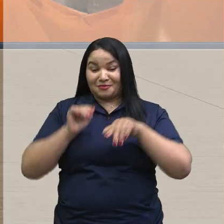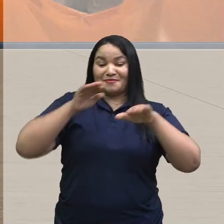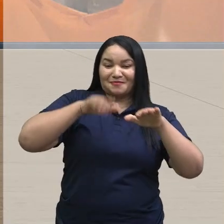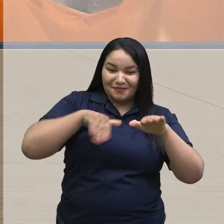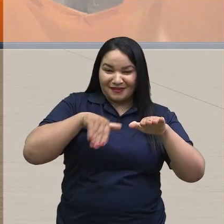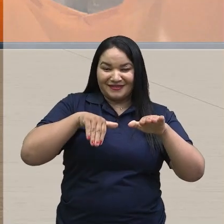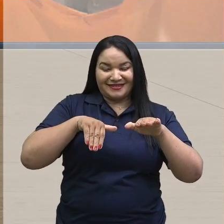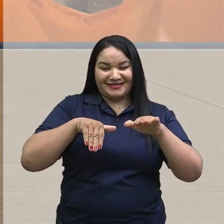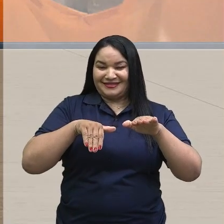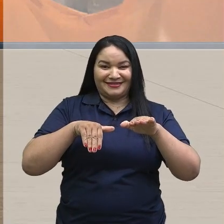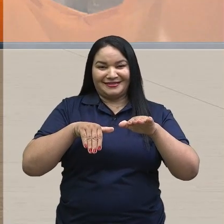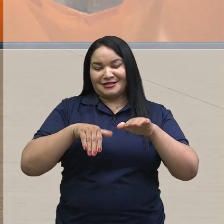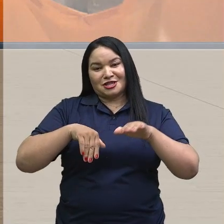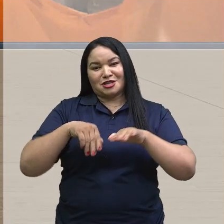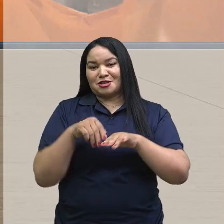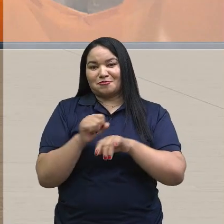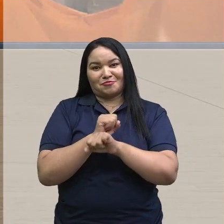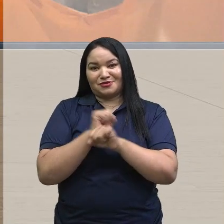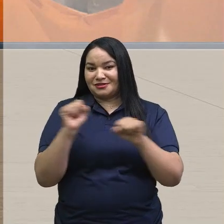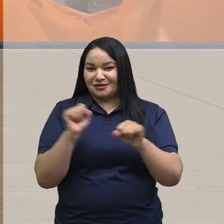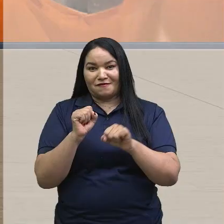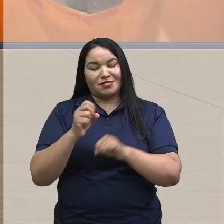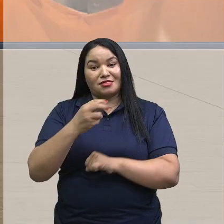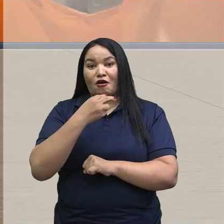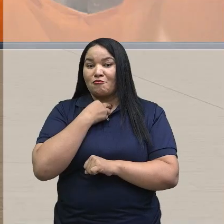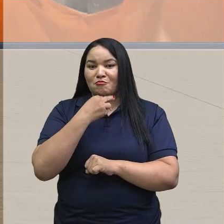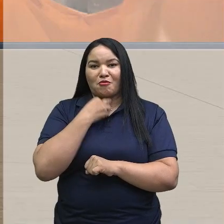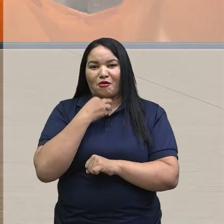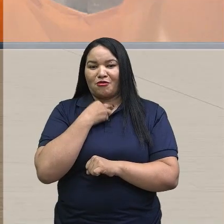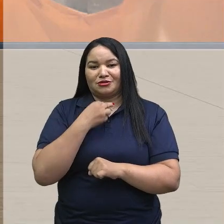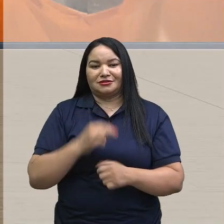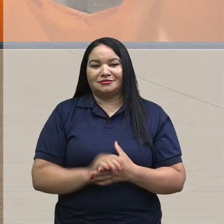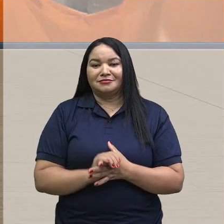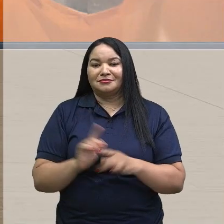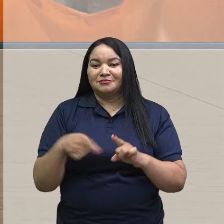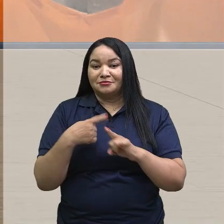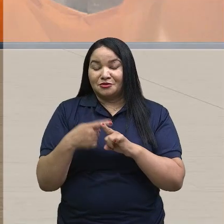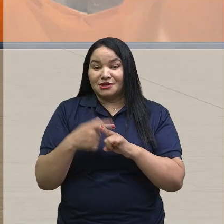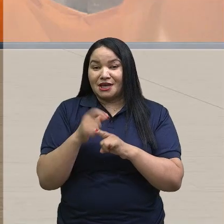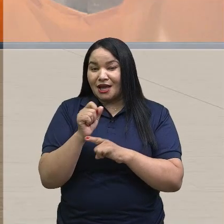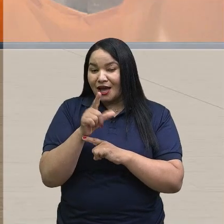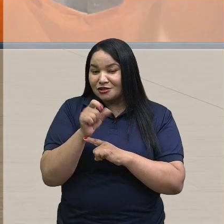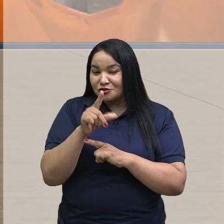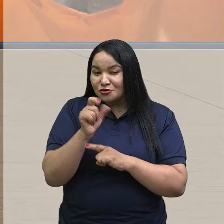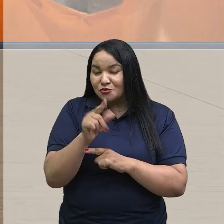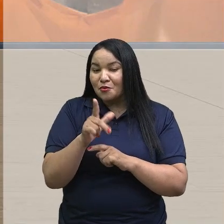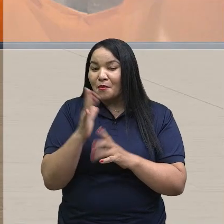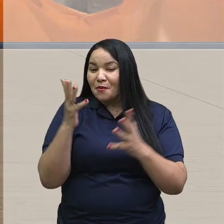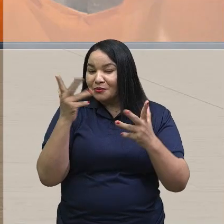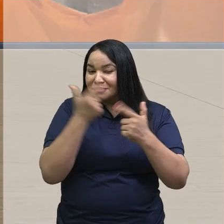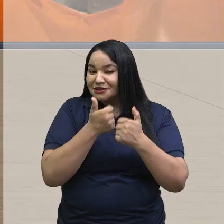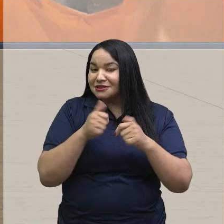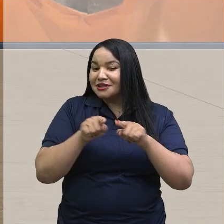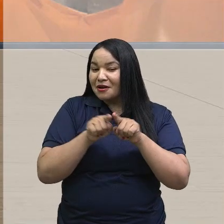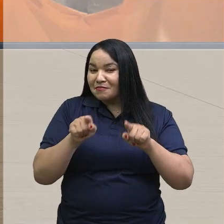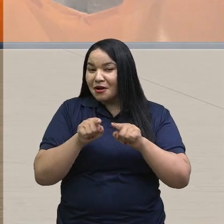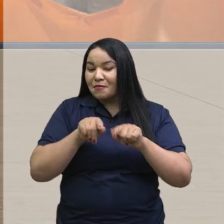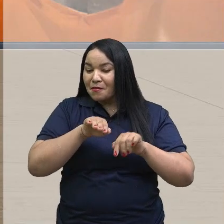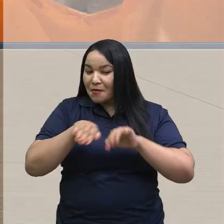pulo ali? Não posso dar um pulo nessa piscina. Apesar de estar azul, bonitinha, mas essa é uma